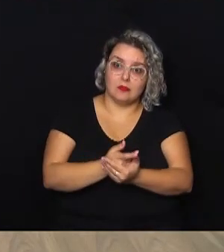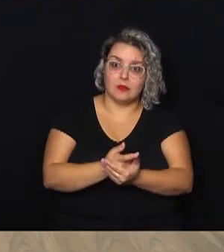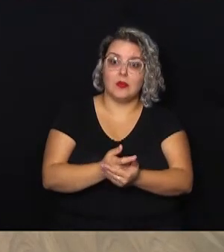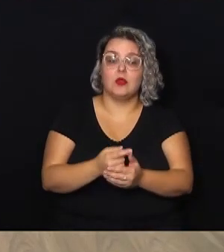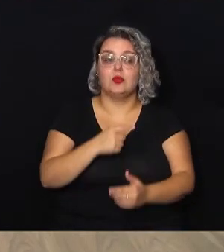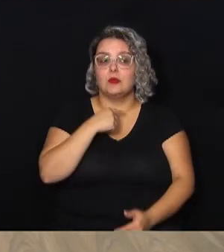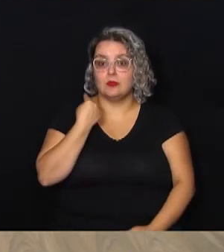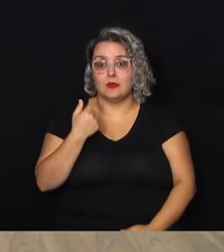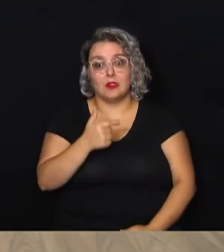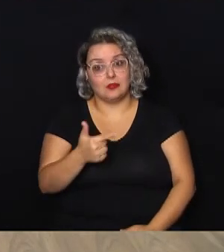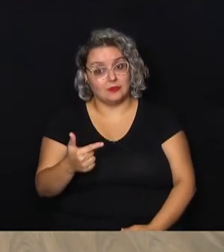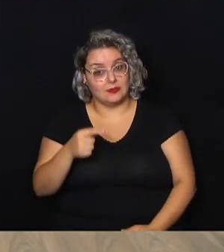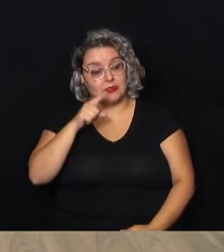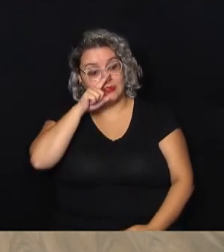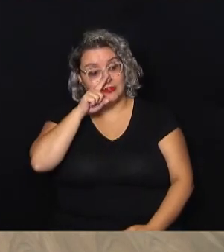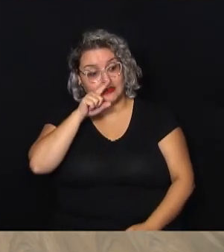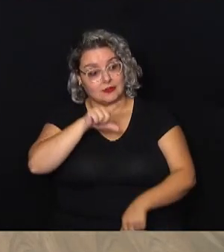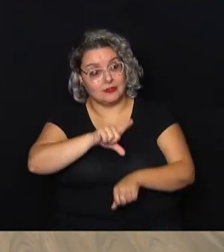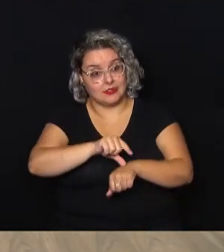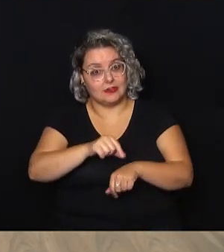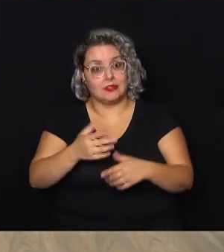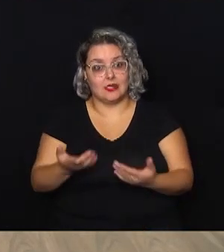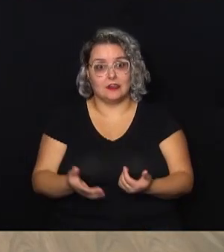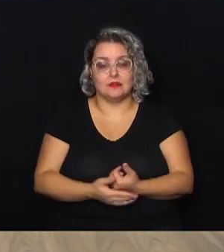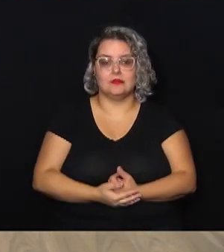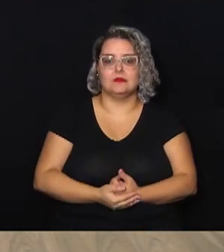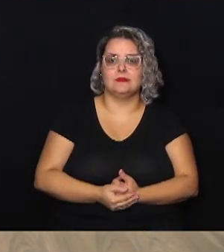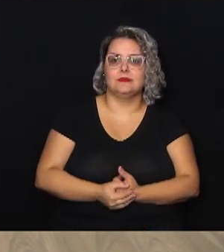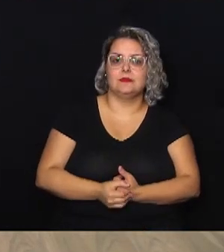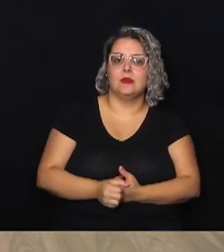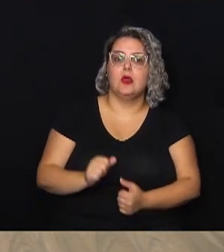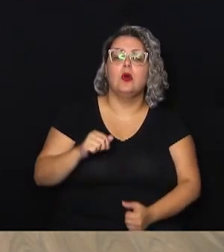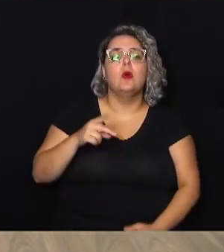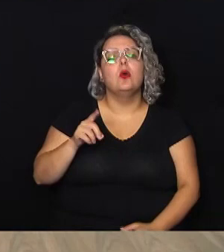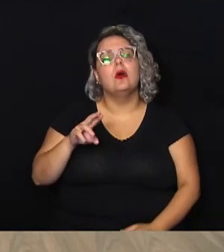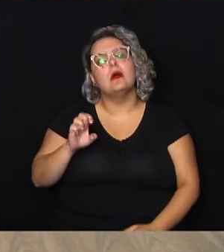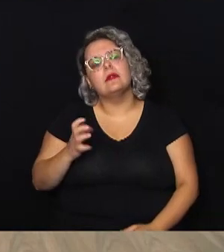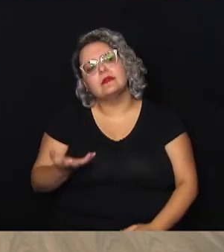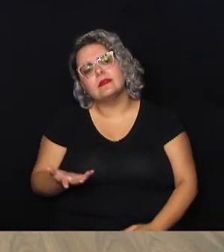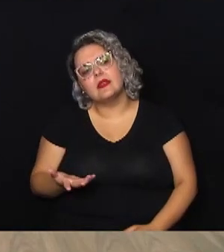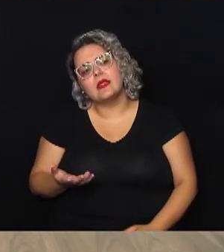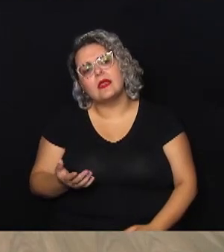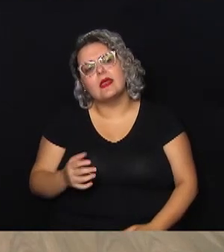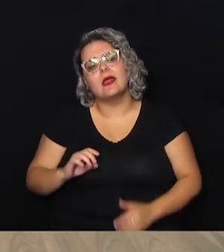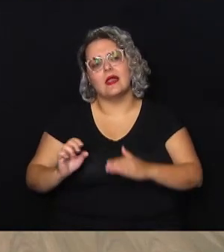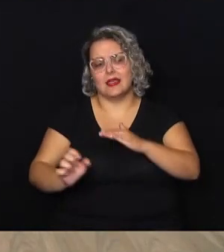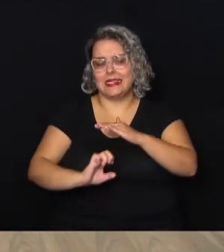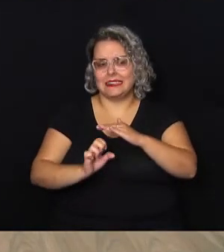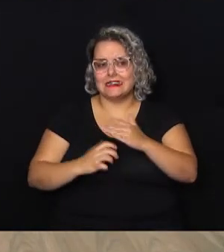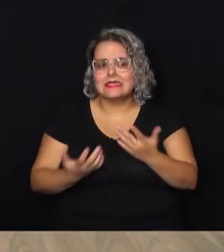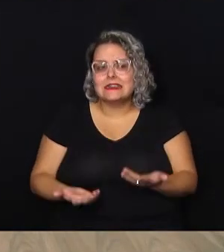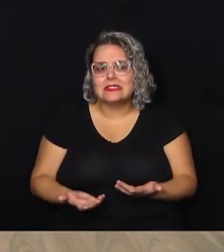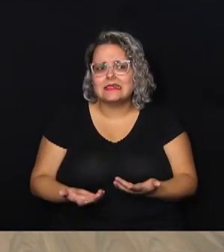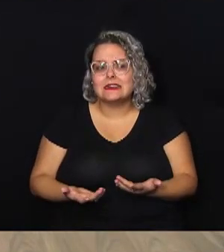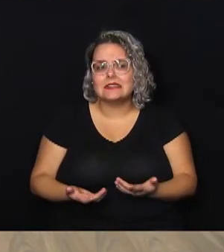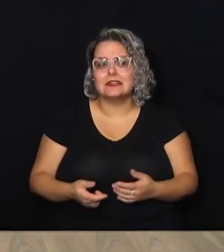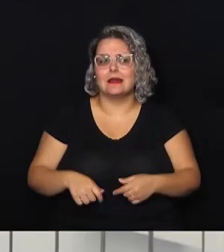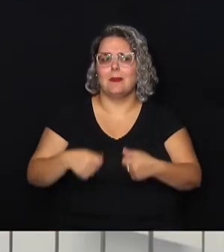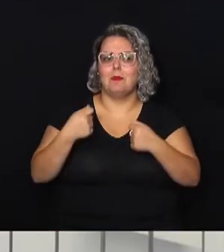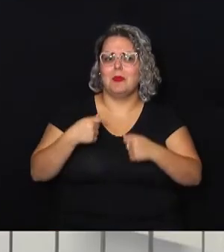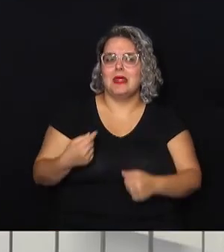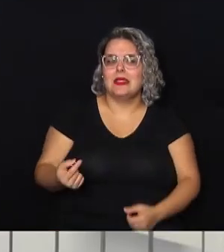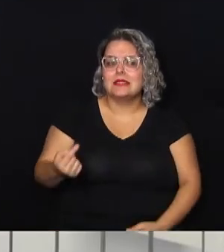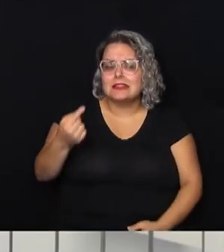para não correr esse risco de atraso, né? Agora, André Luiz, as empresas devem conferir